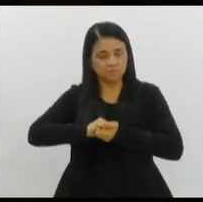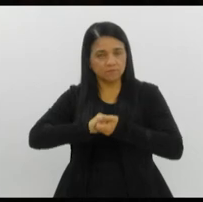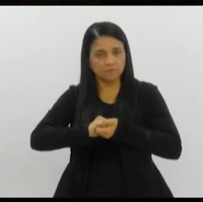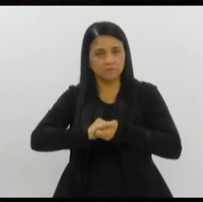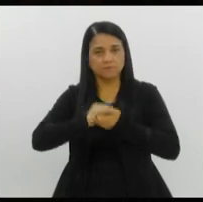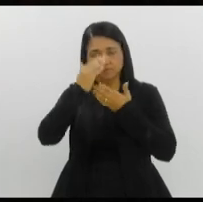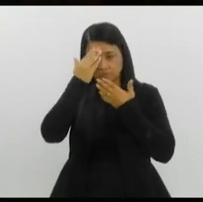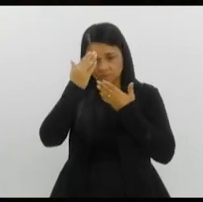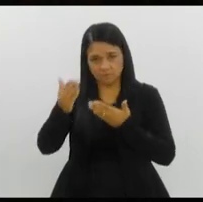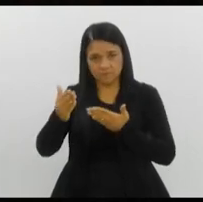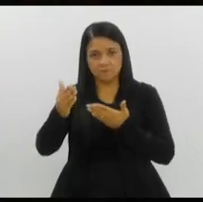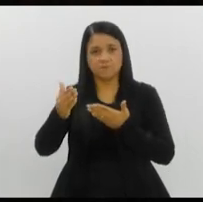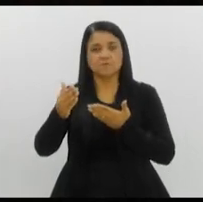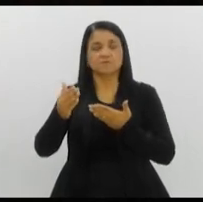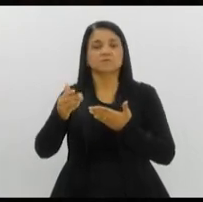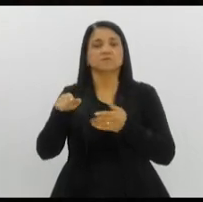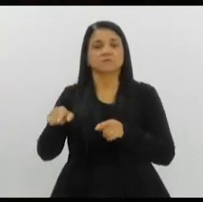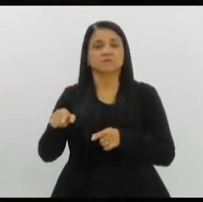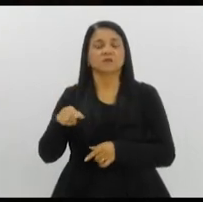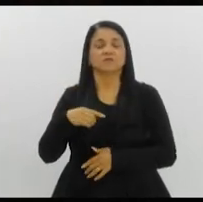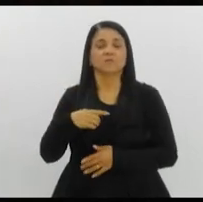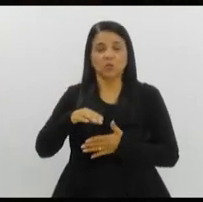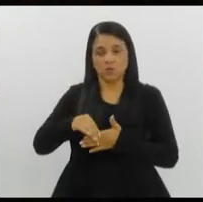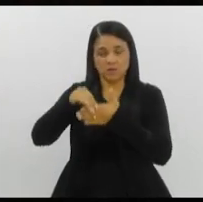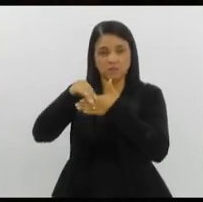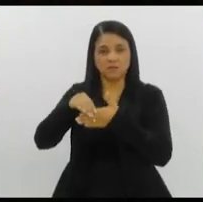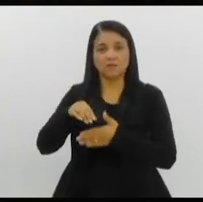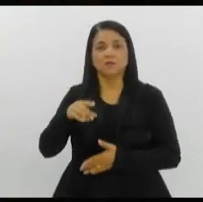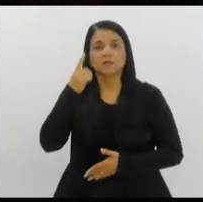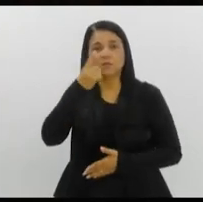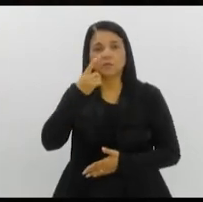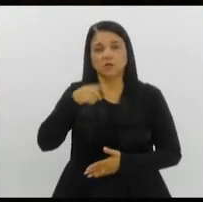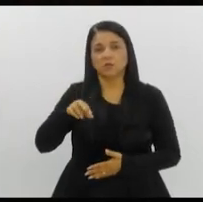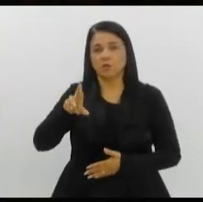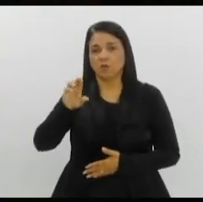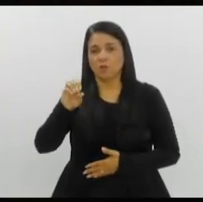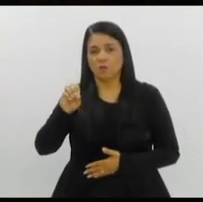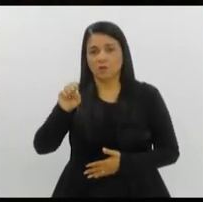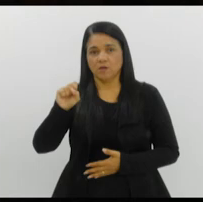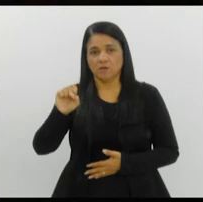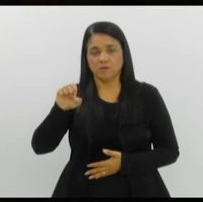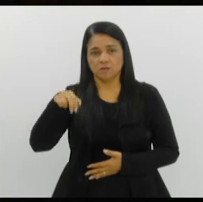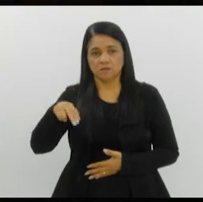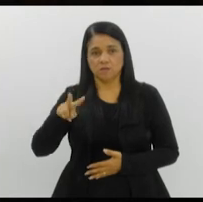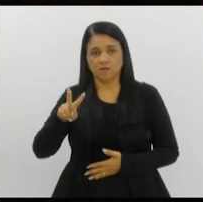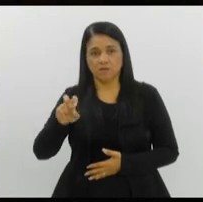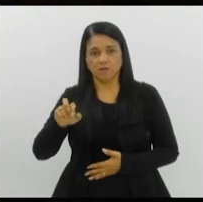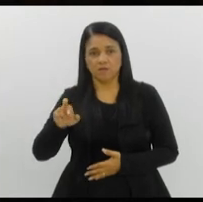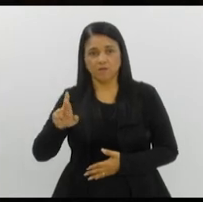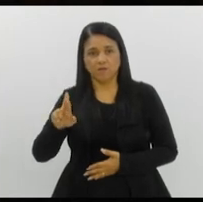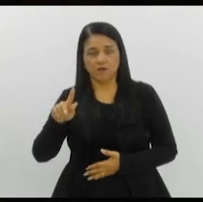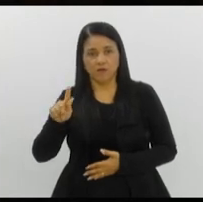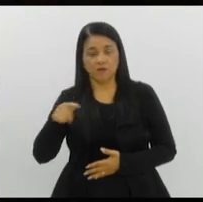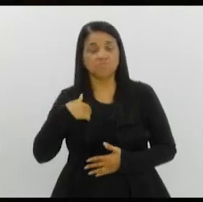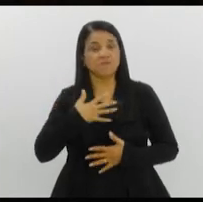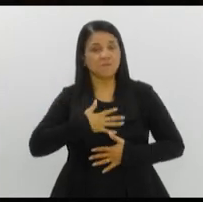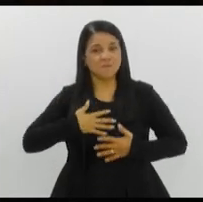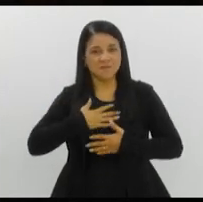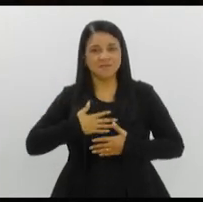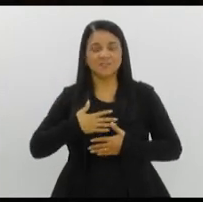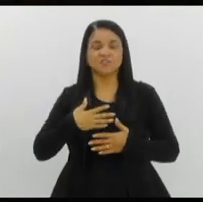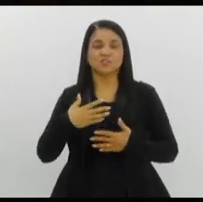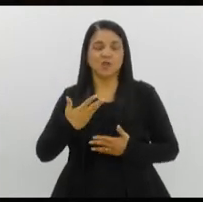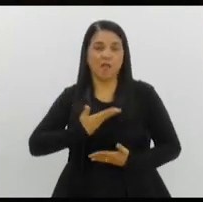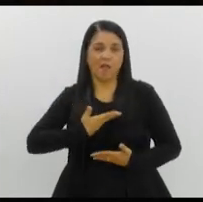agradecer a generosidade do meu líder Rosenberg Reis, deputado que eu tenho o prazer de ser amigo pessoal, e de